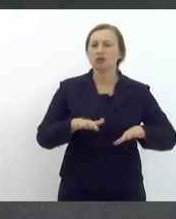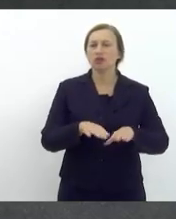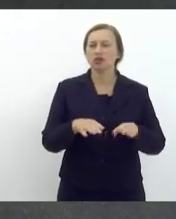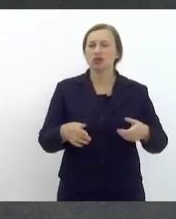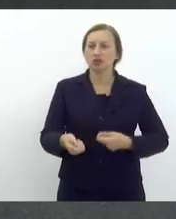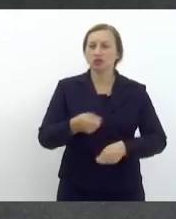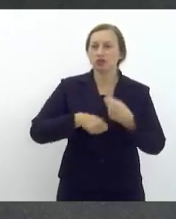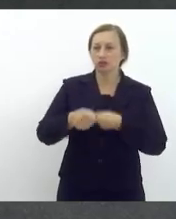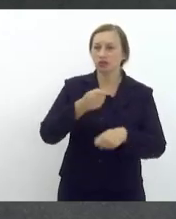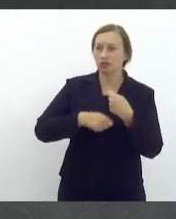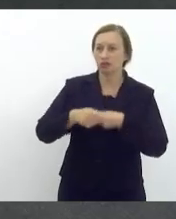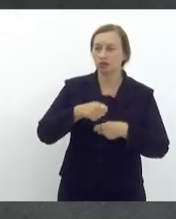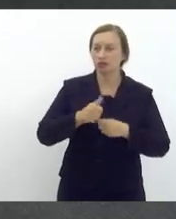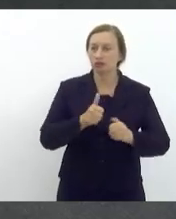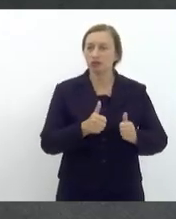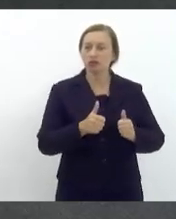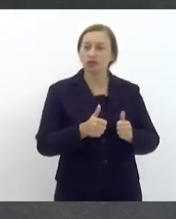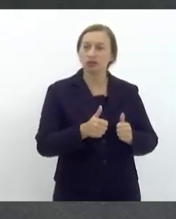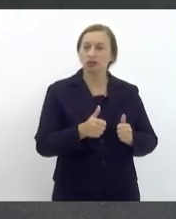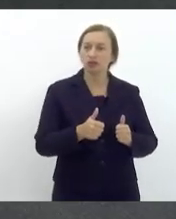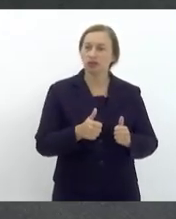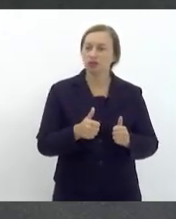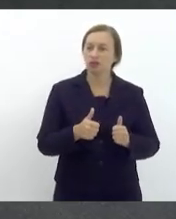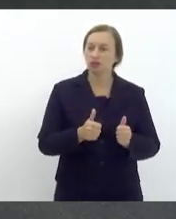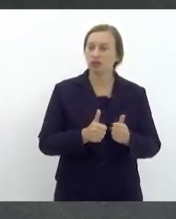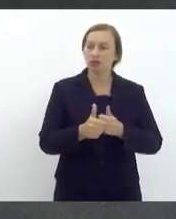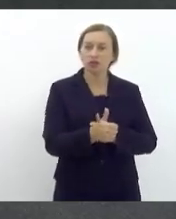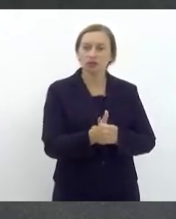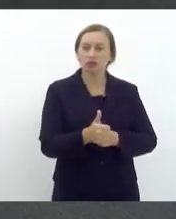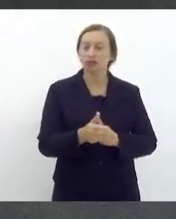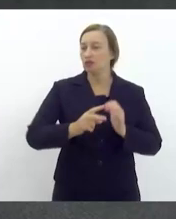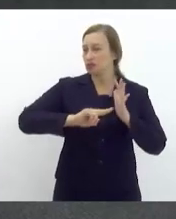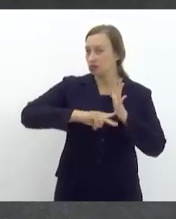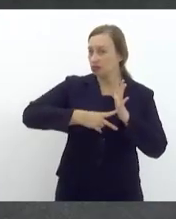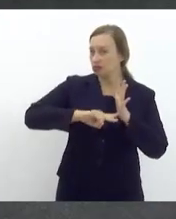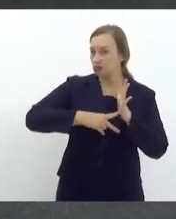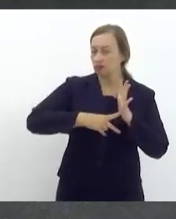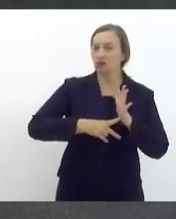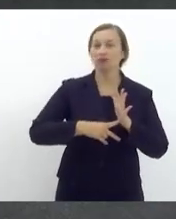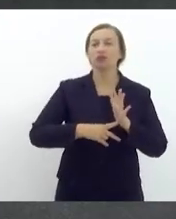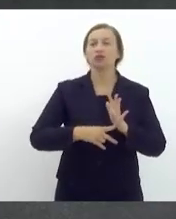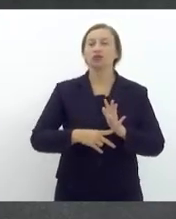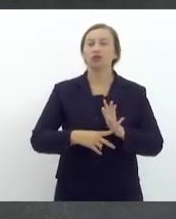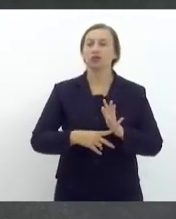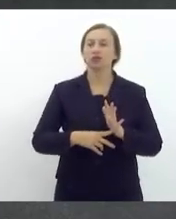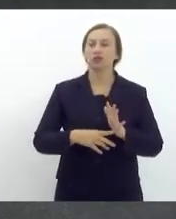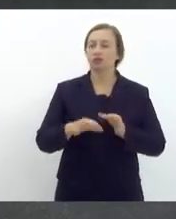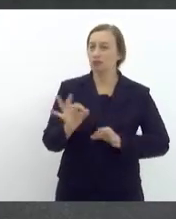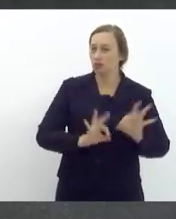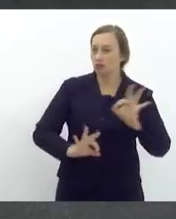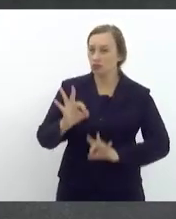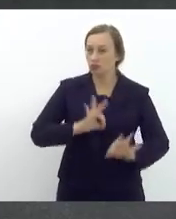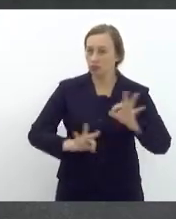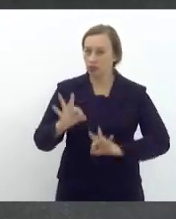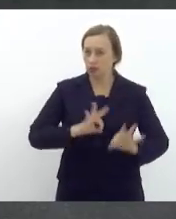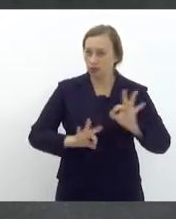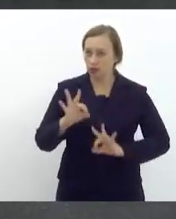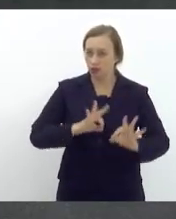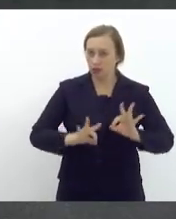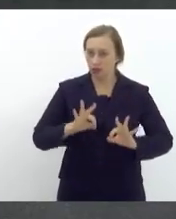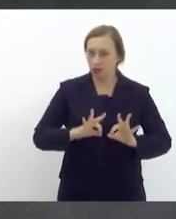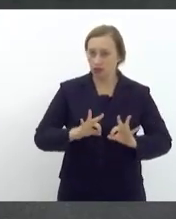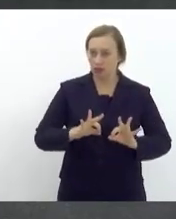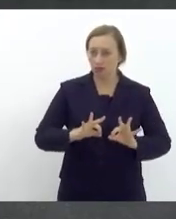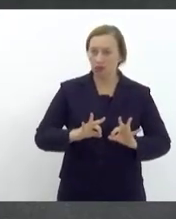em que haja protagonismo dos sindicalistas da direção do sindicato que organizam e